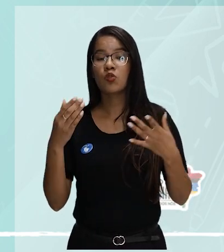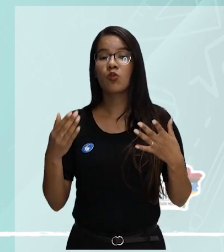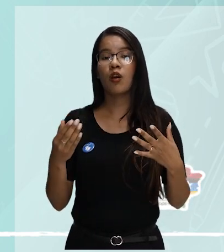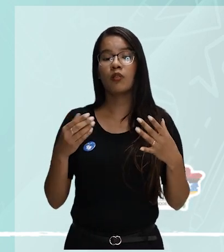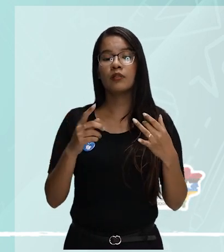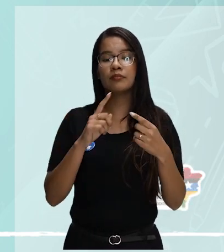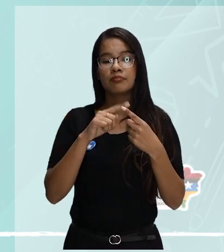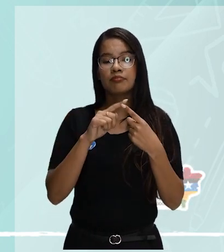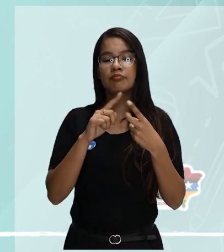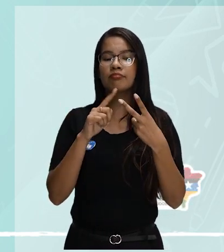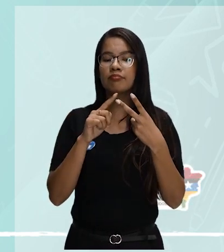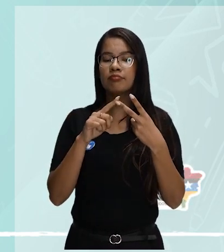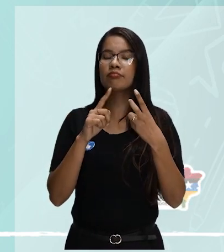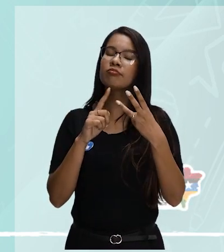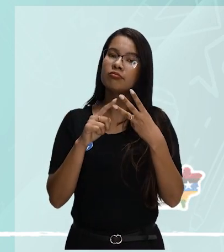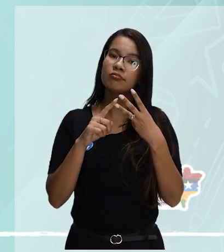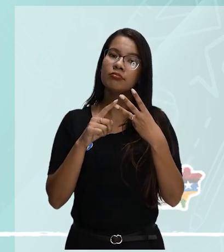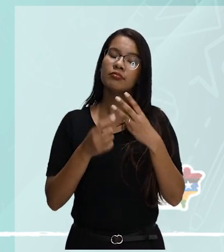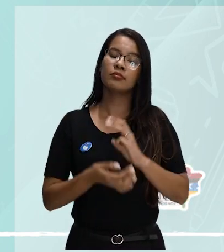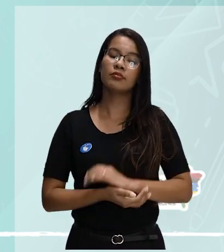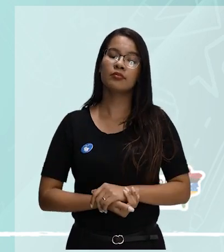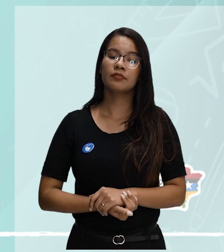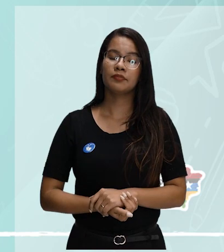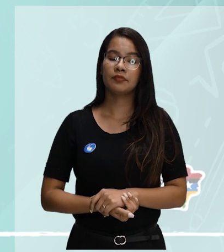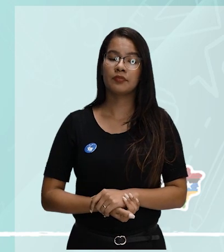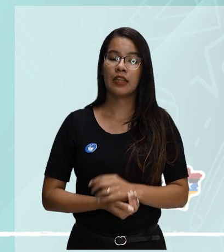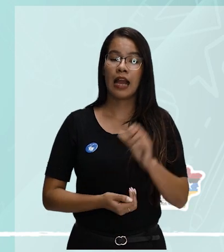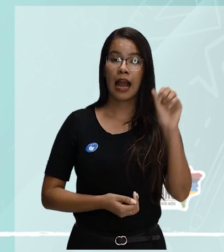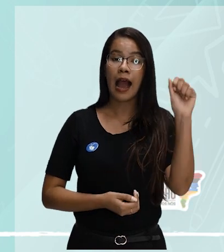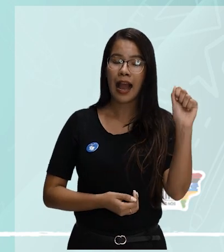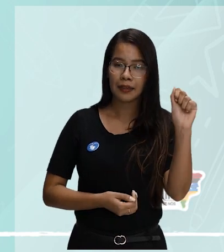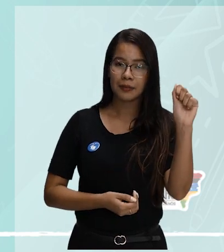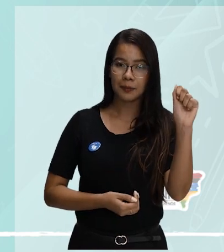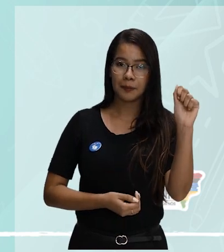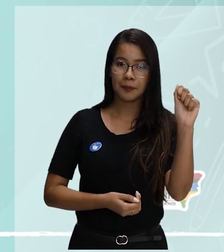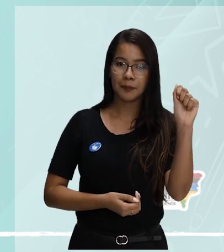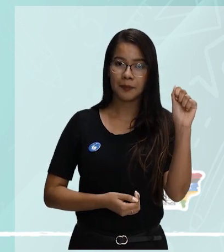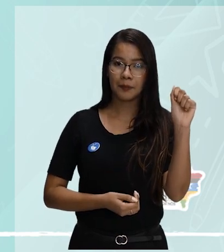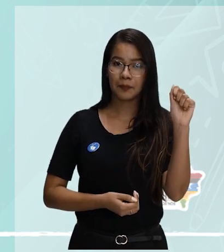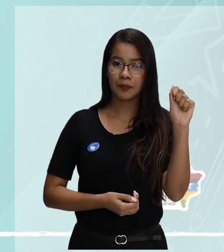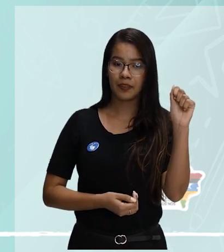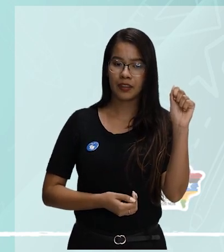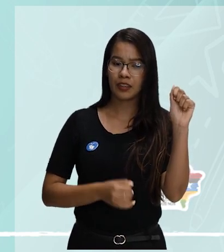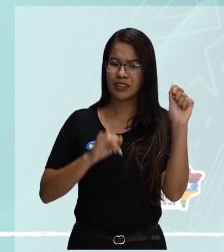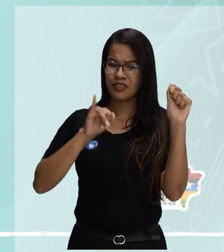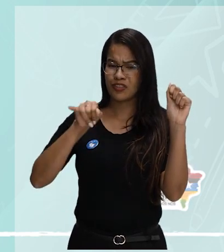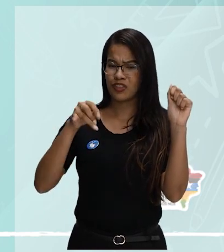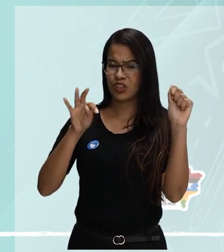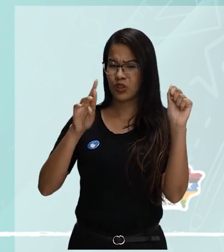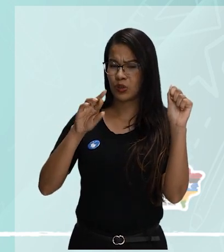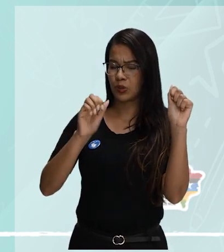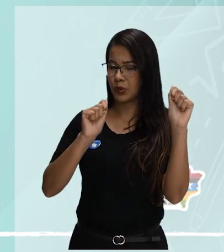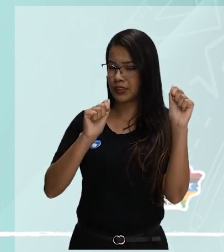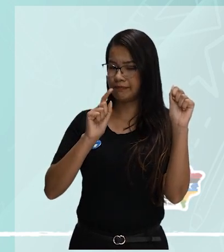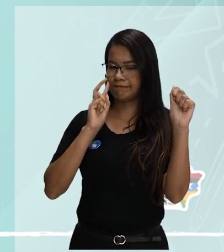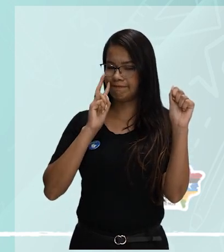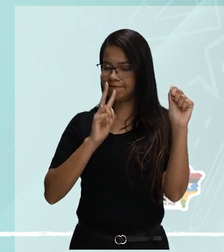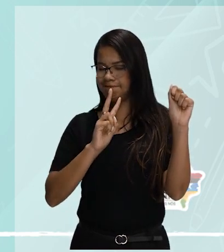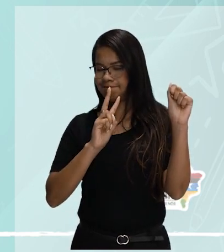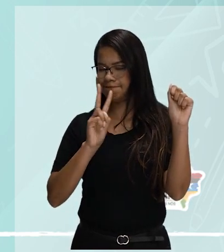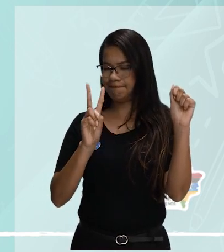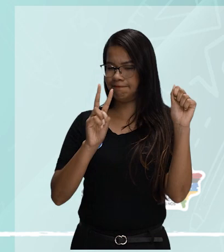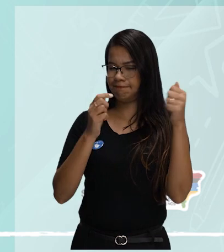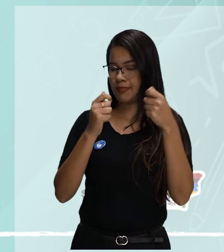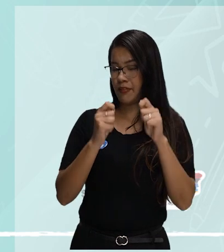são injetora, sobrejetora e bijetora. Olha, essa letra A. Olha, injetora ela não é. Por que ela não é